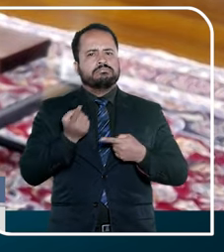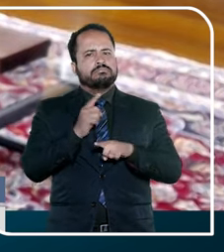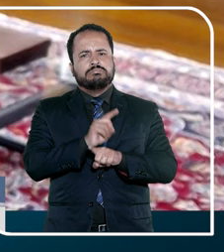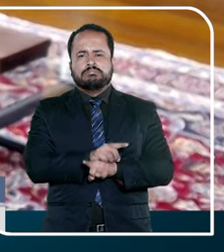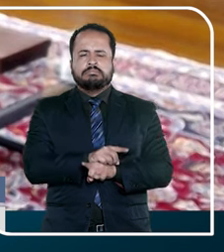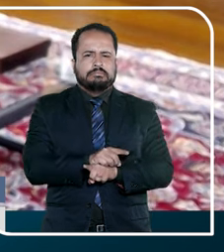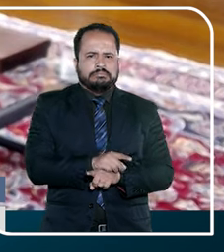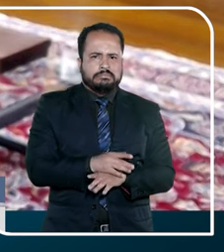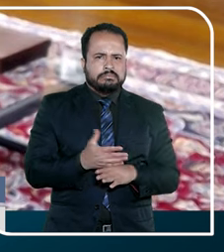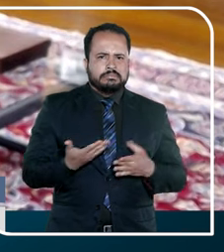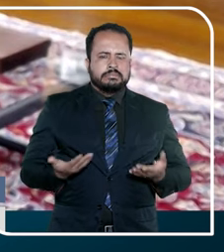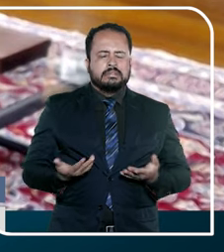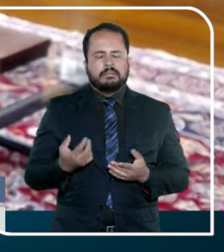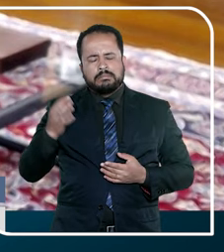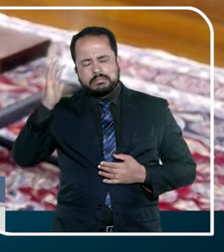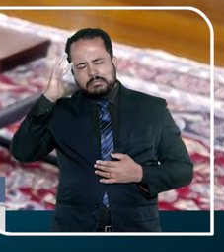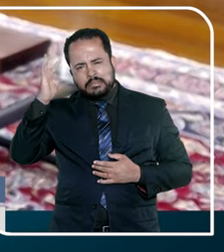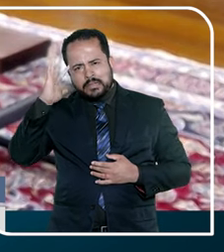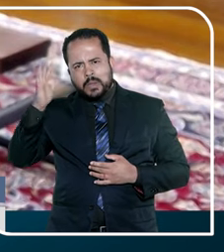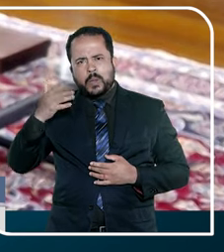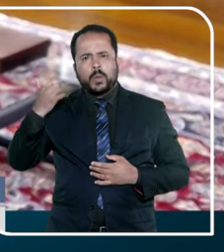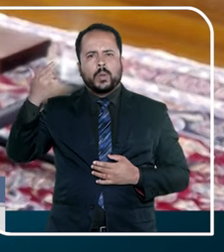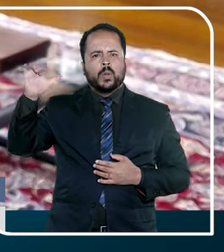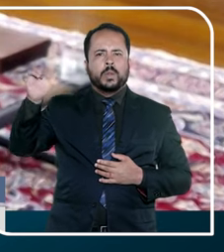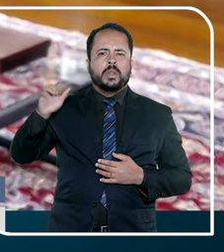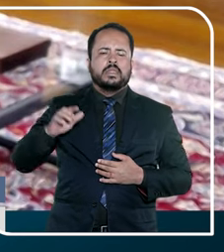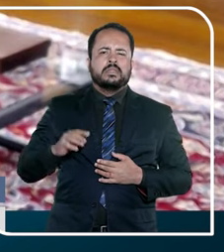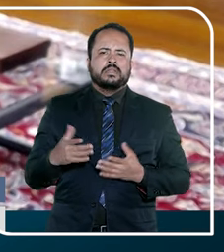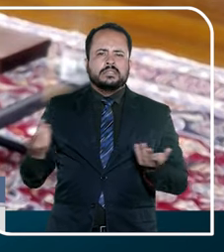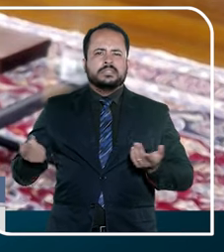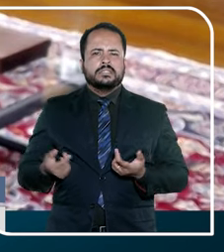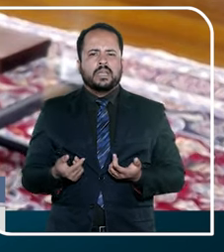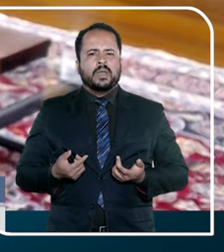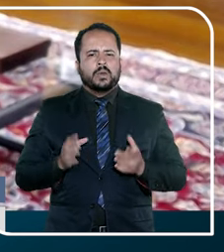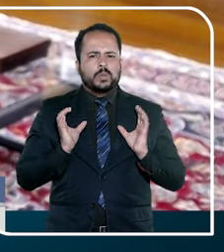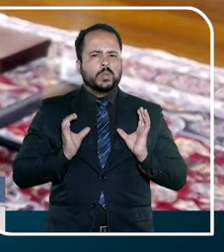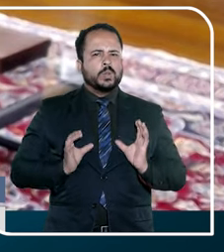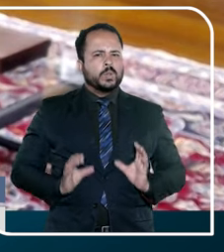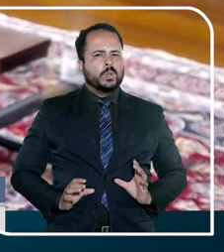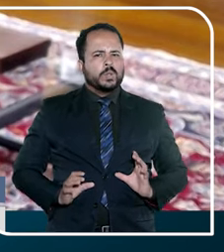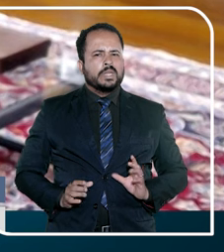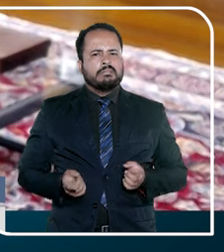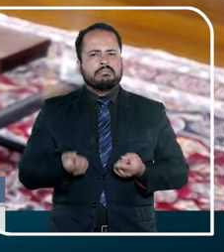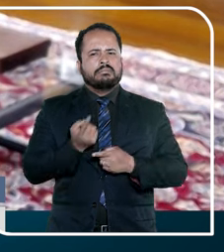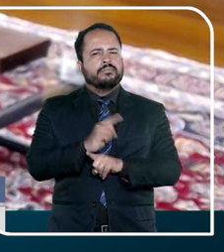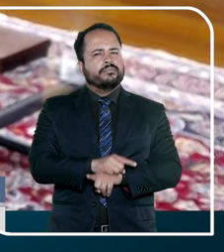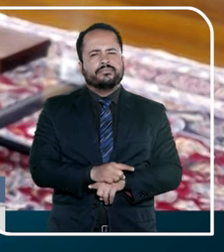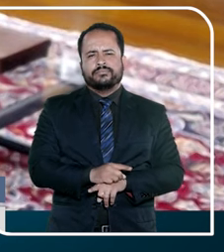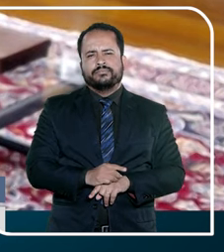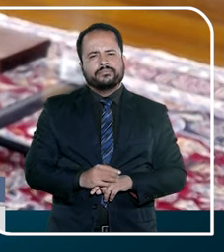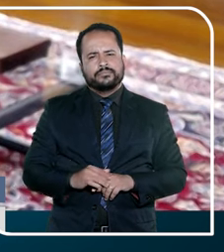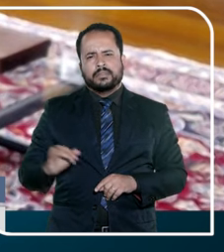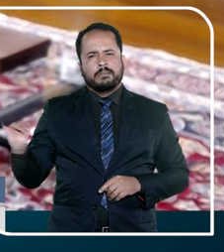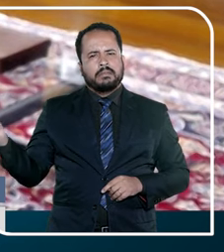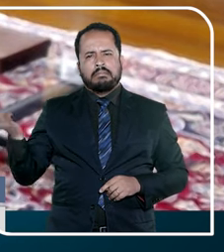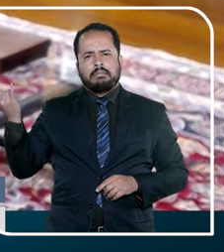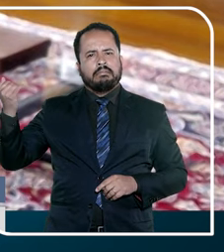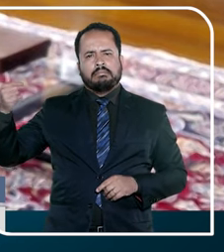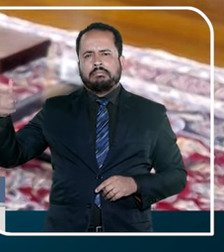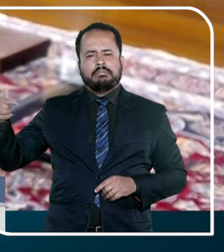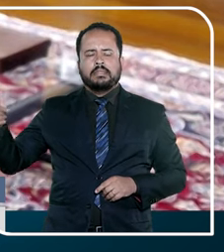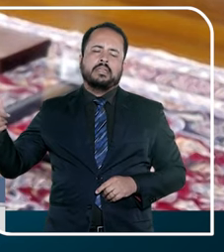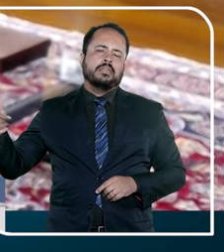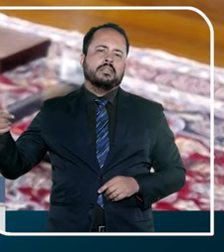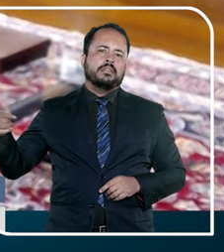pudessemos pensar em com a outra categoria mas dizer que essa conduta é insignificante me parece ao contraria até o